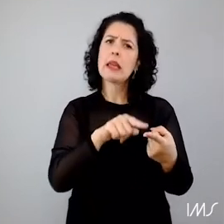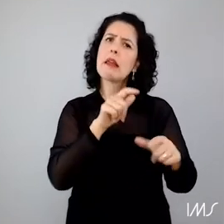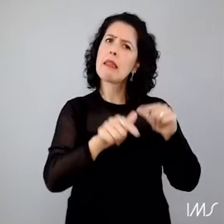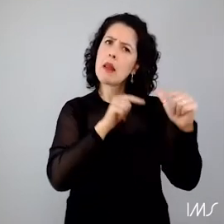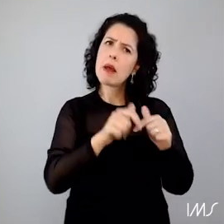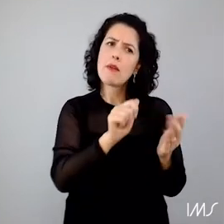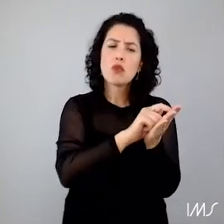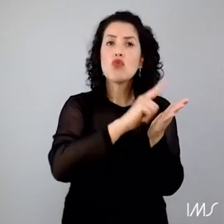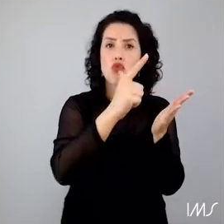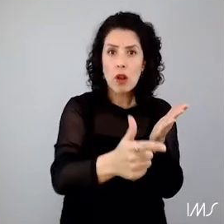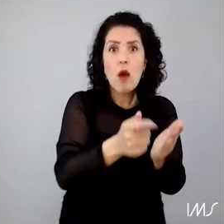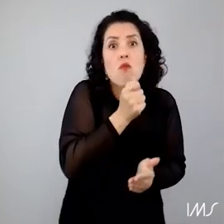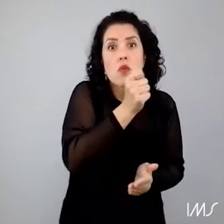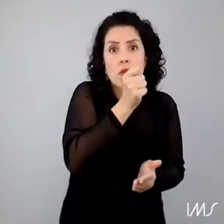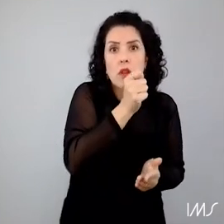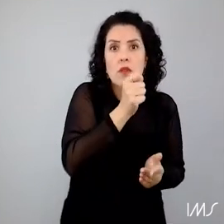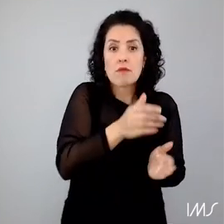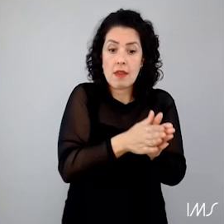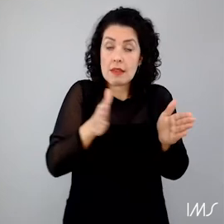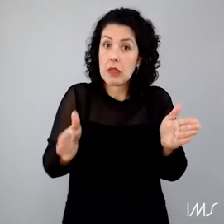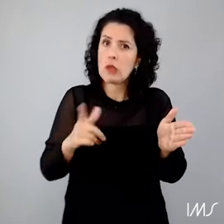uma coluna de natureza